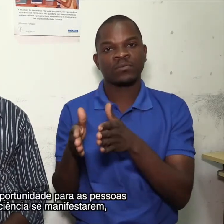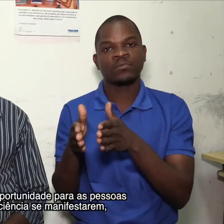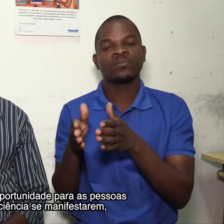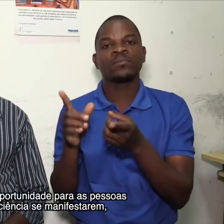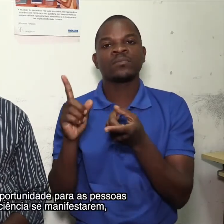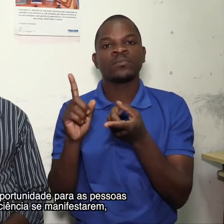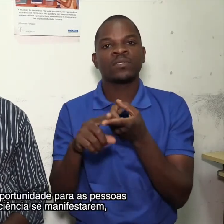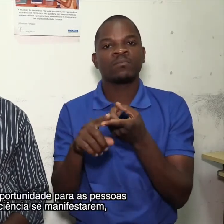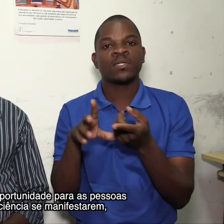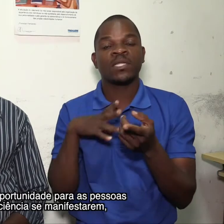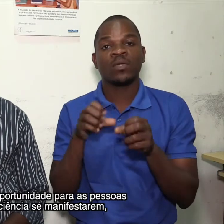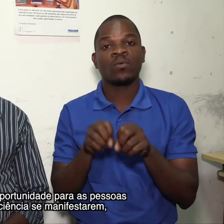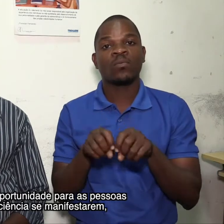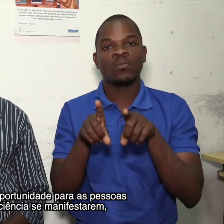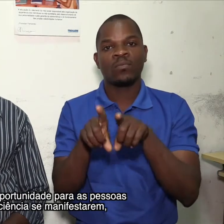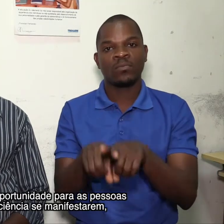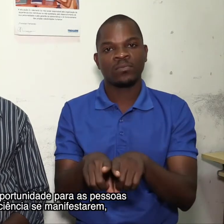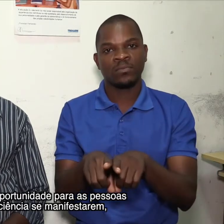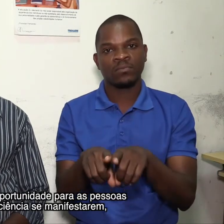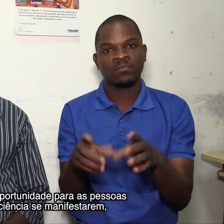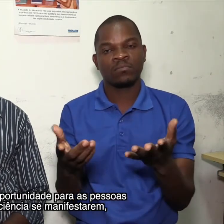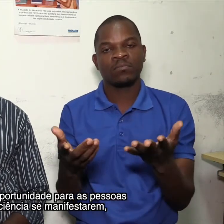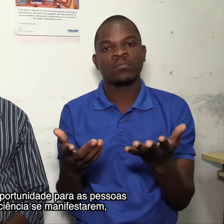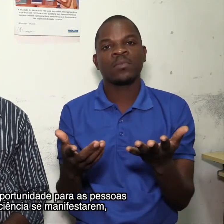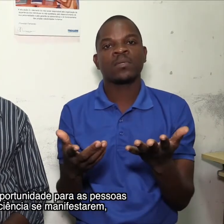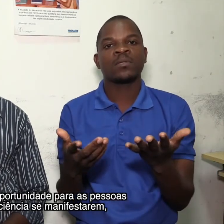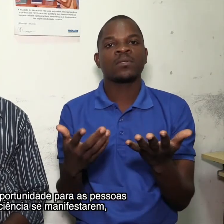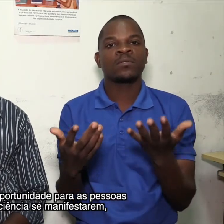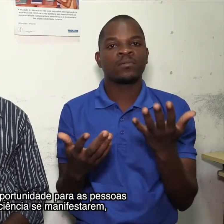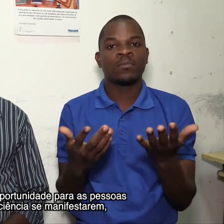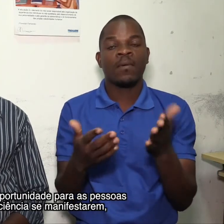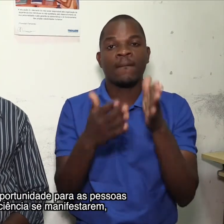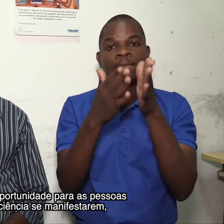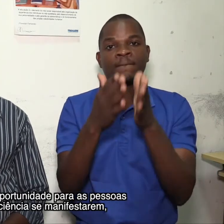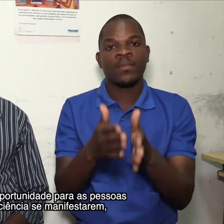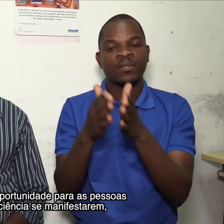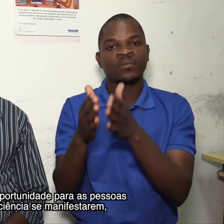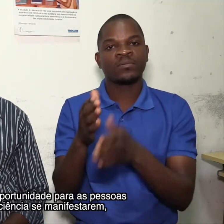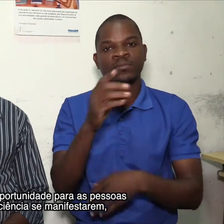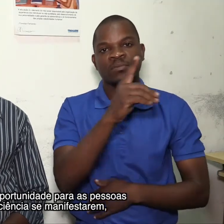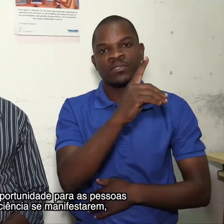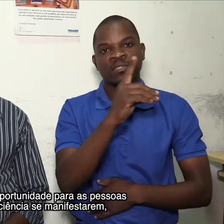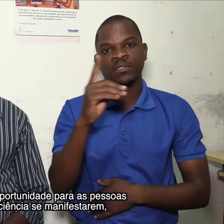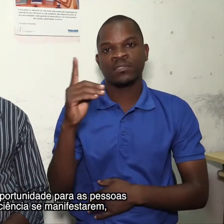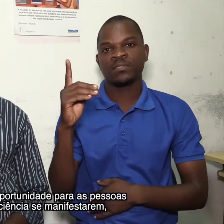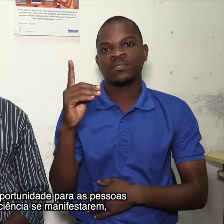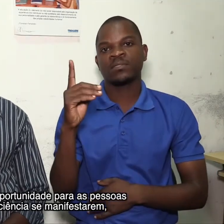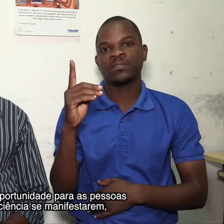oportunidades em que pessoas com deficiência